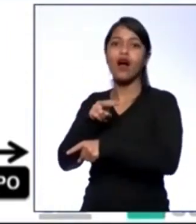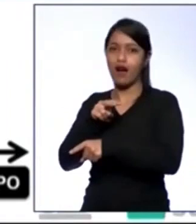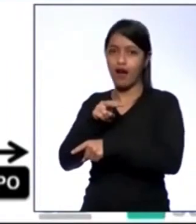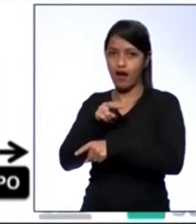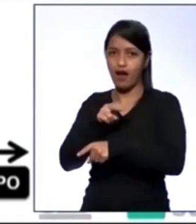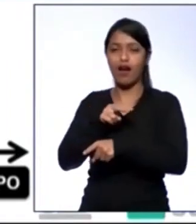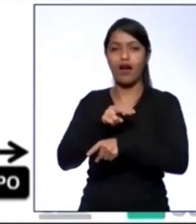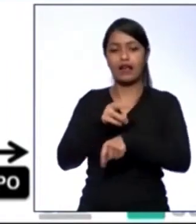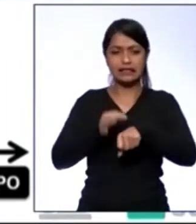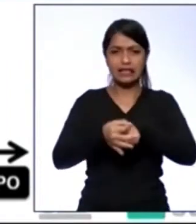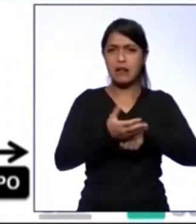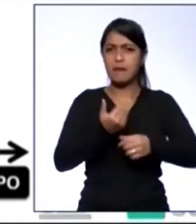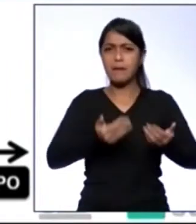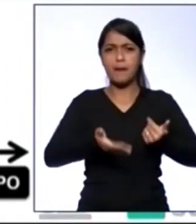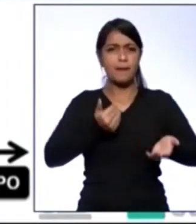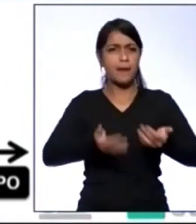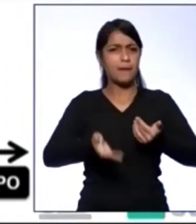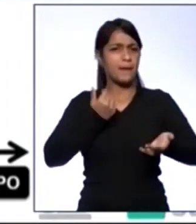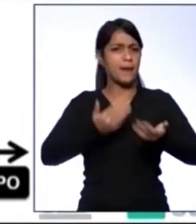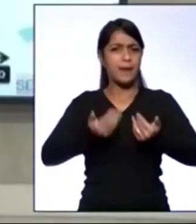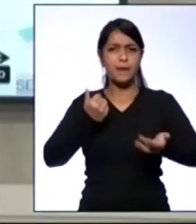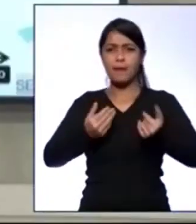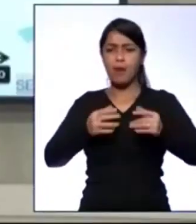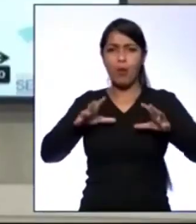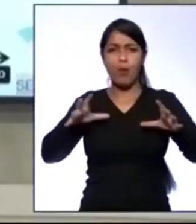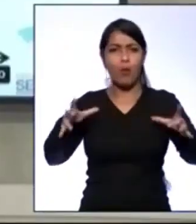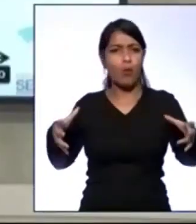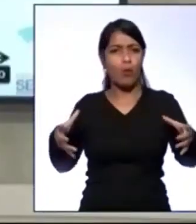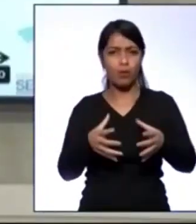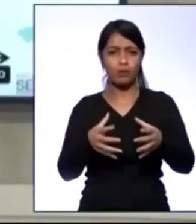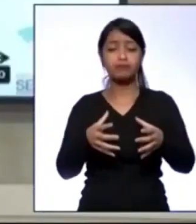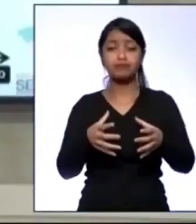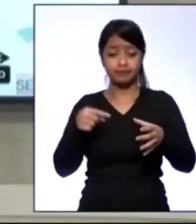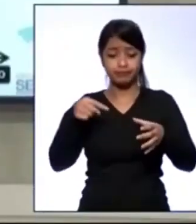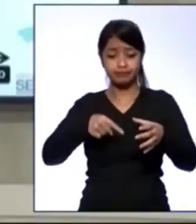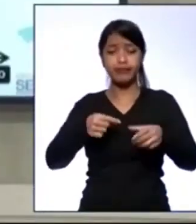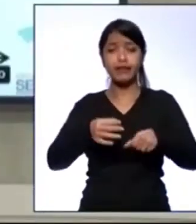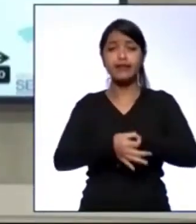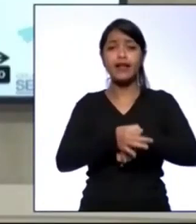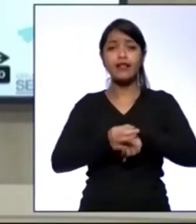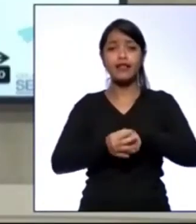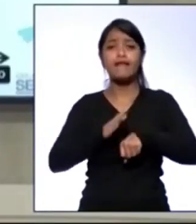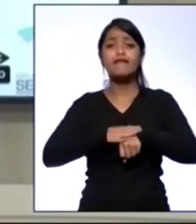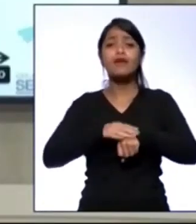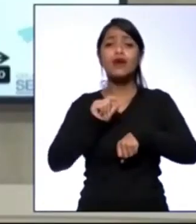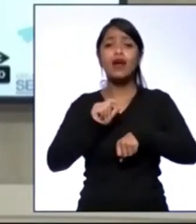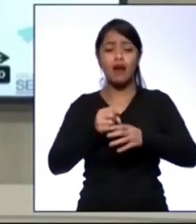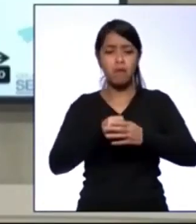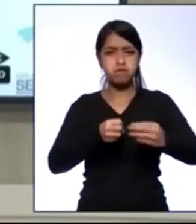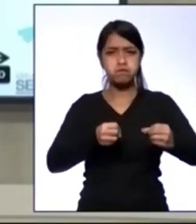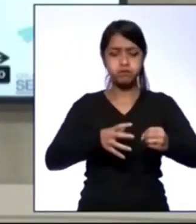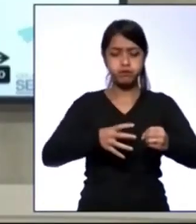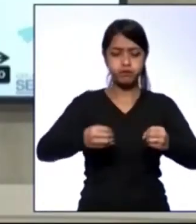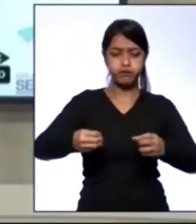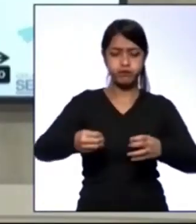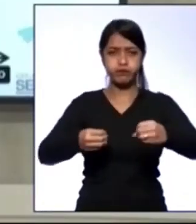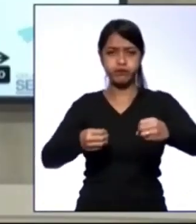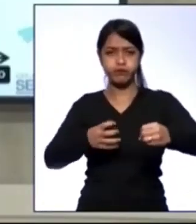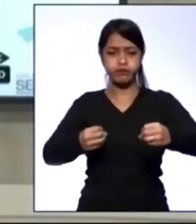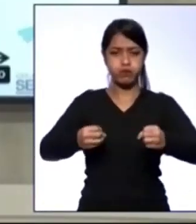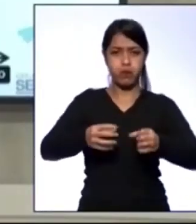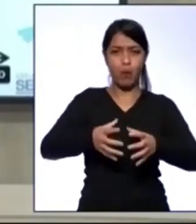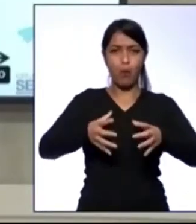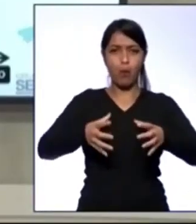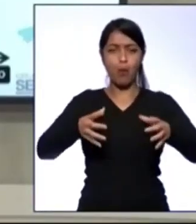chamadas para trabalhar, porque tem mais de uma célula de memória. Essas células geraram muito mais clones,